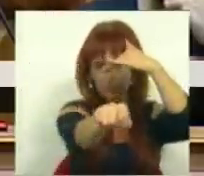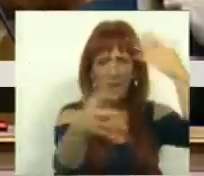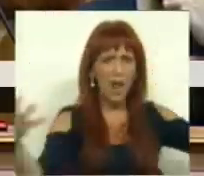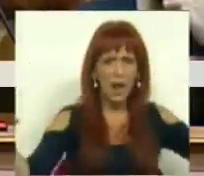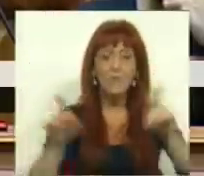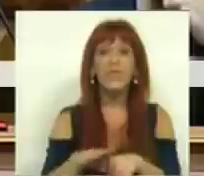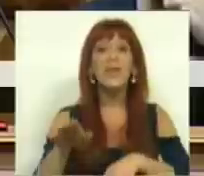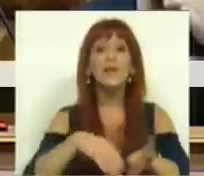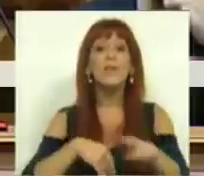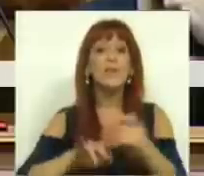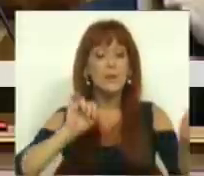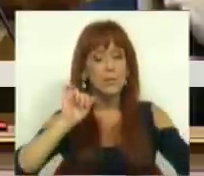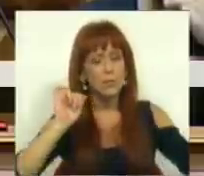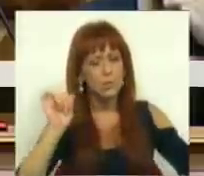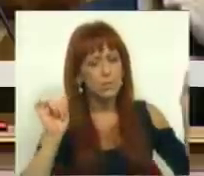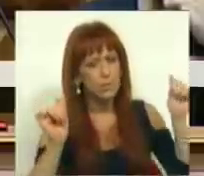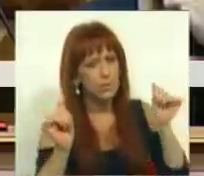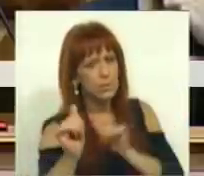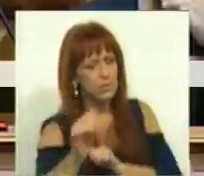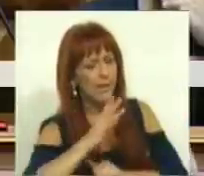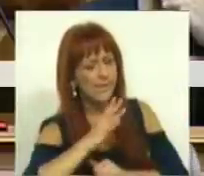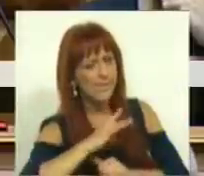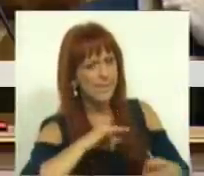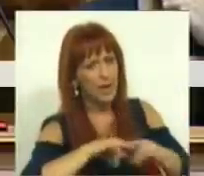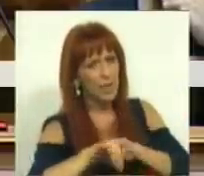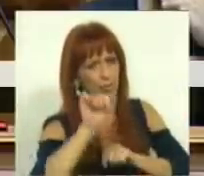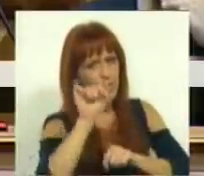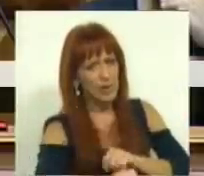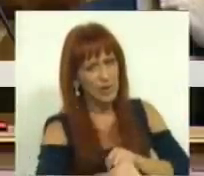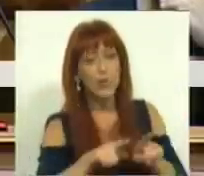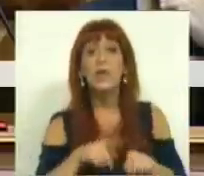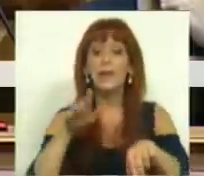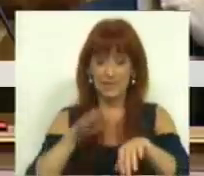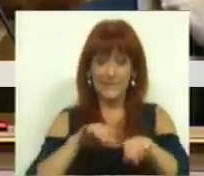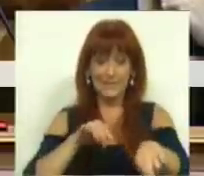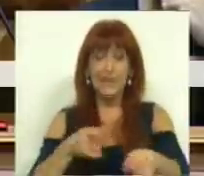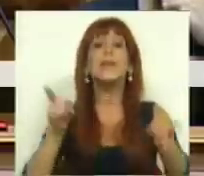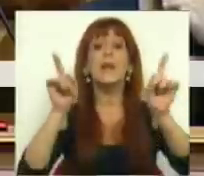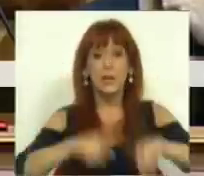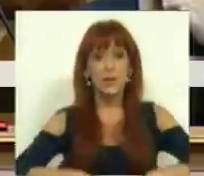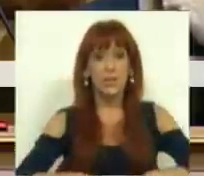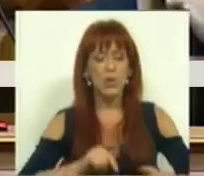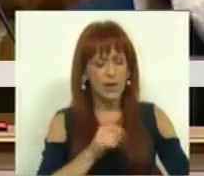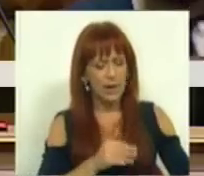túnel fazendo a inversão de marcha nestas políticas e com elas também